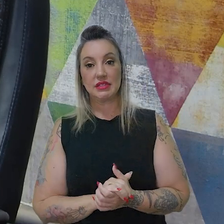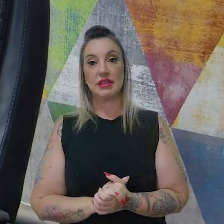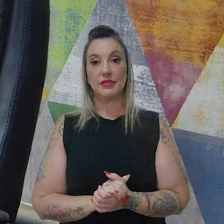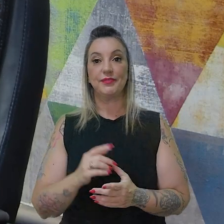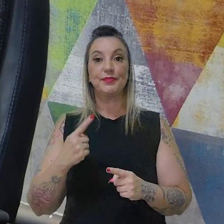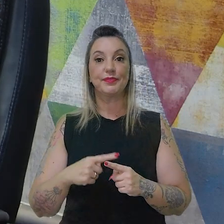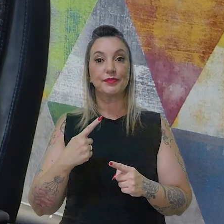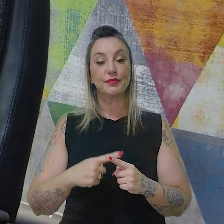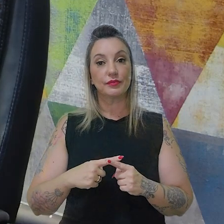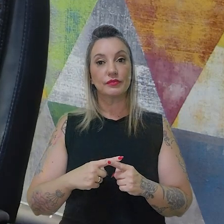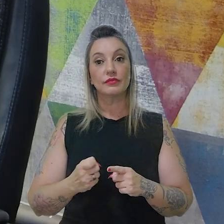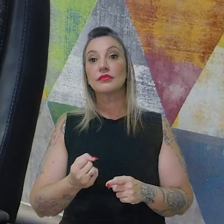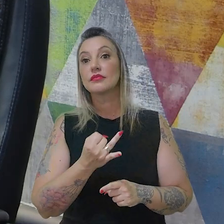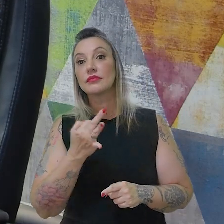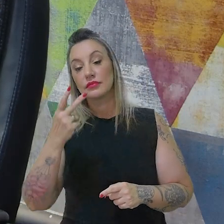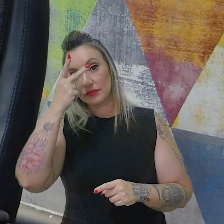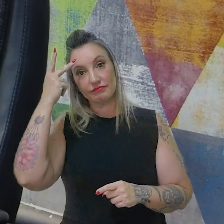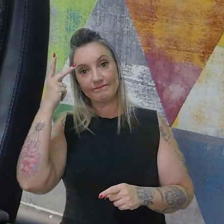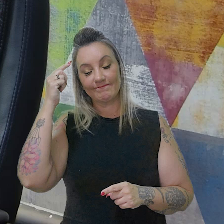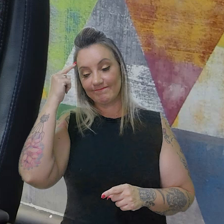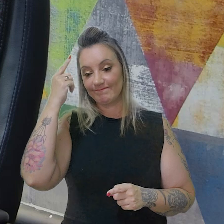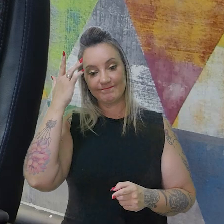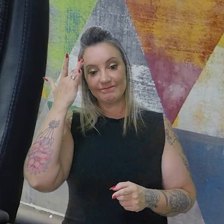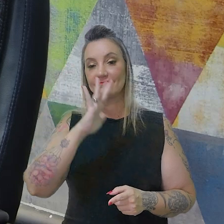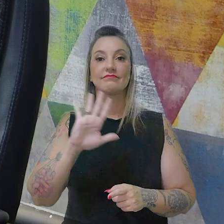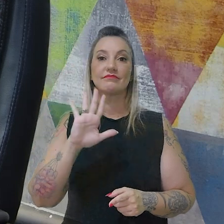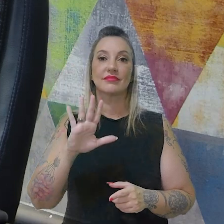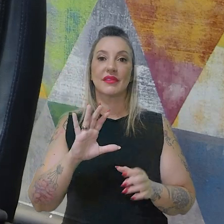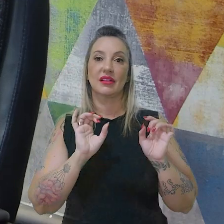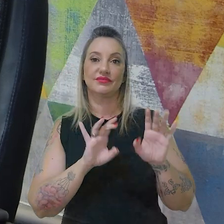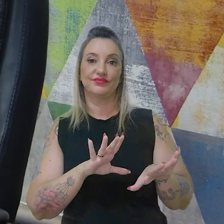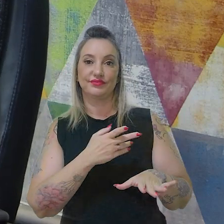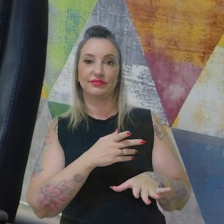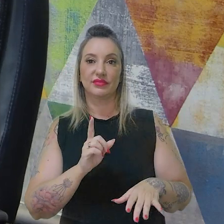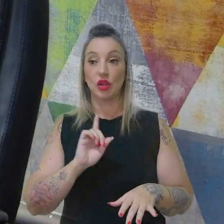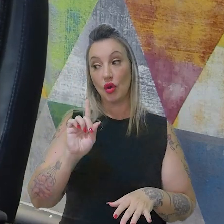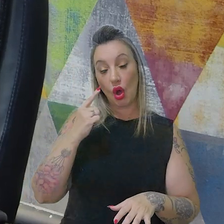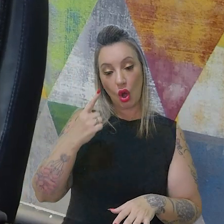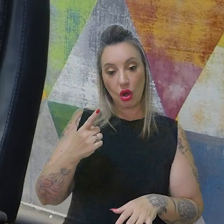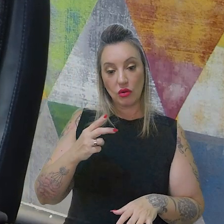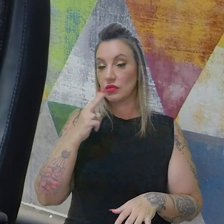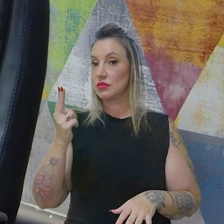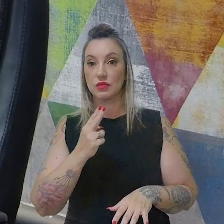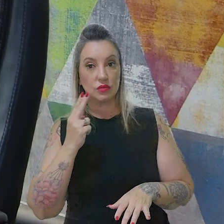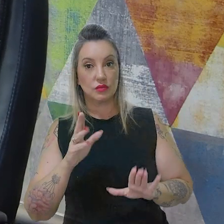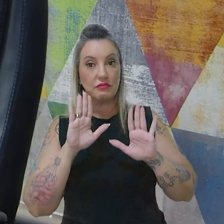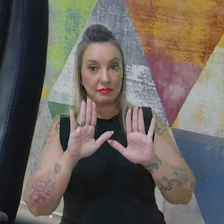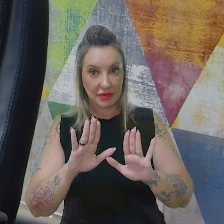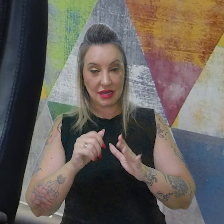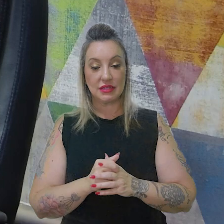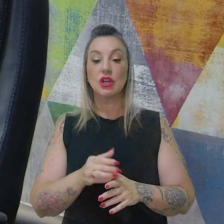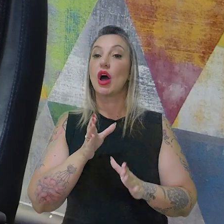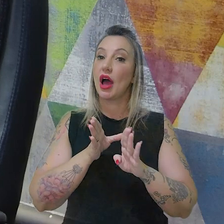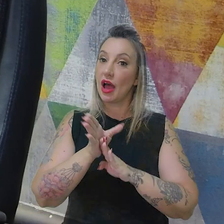porque muita gente não tem essa consciência e aí deixa a pessoa na mão você não olha Beleza não vou seguir mas vou te